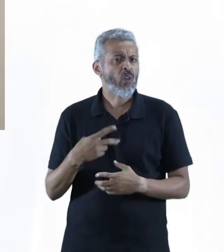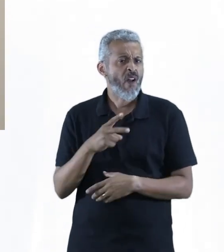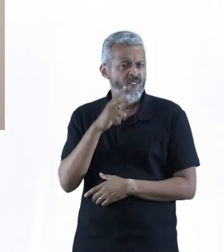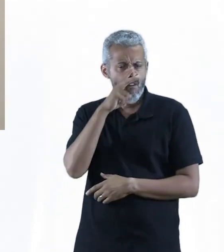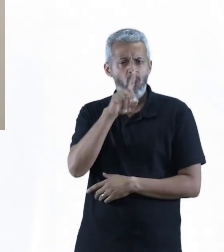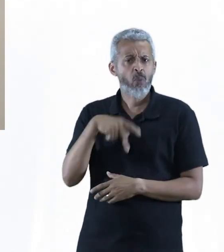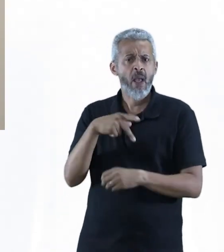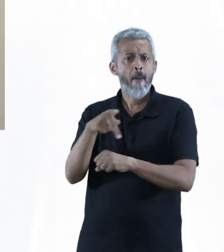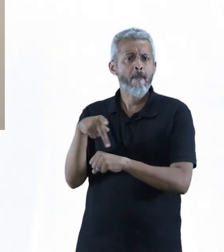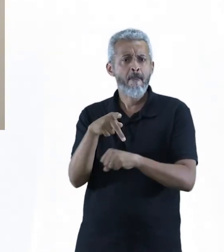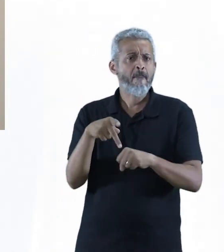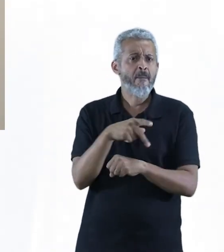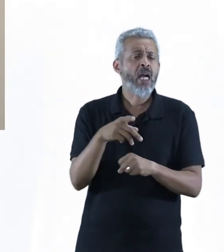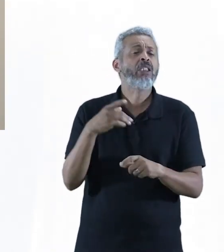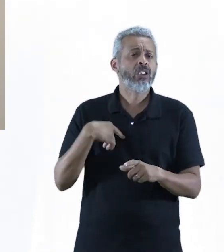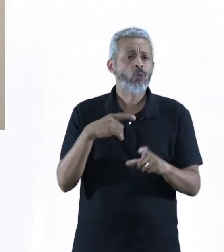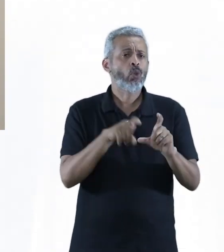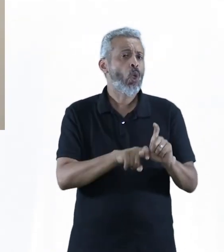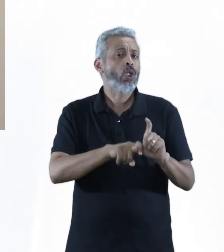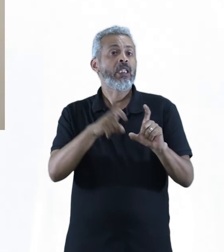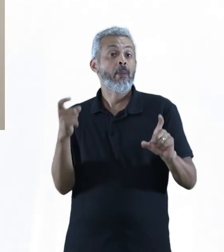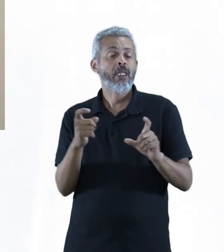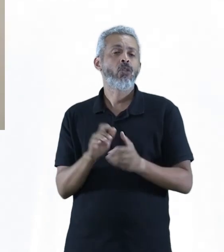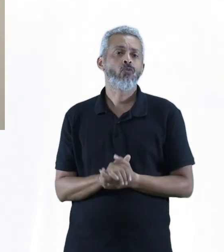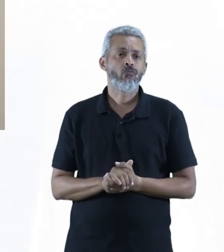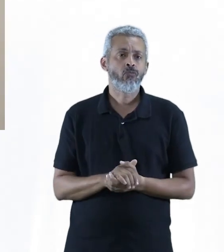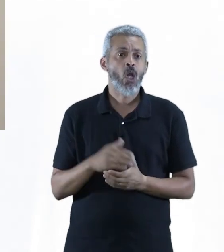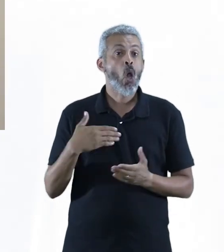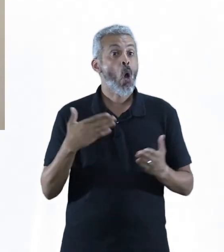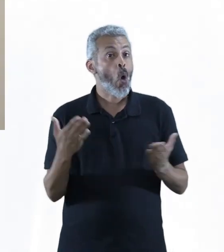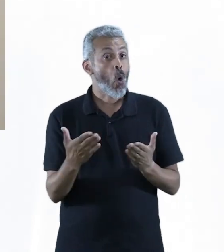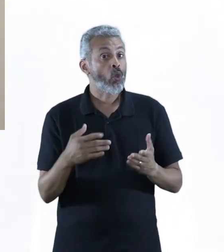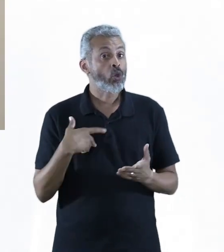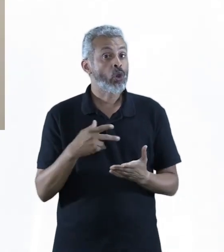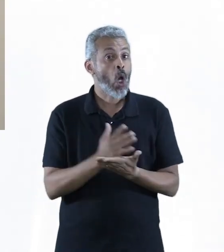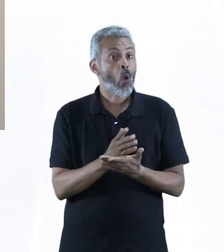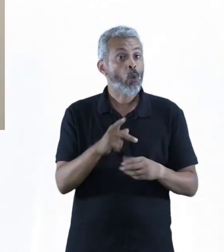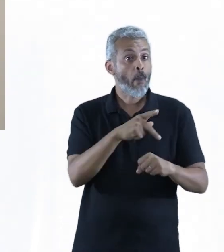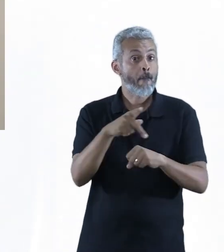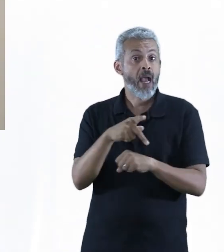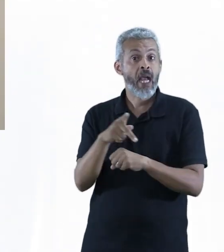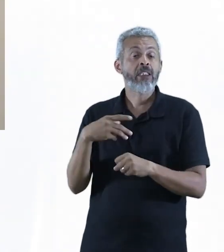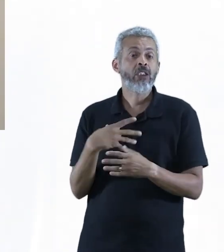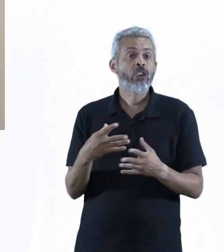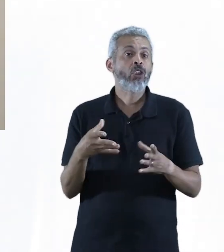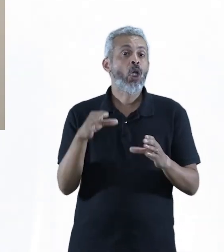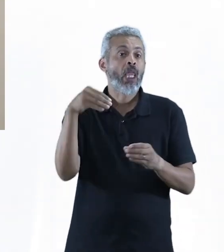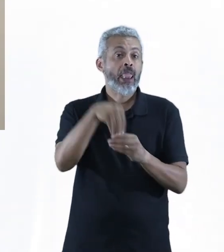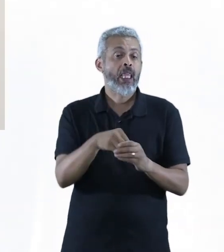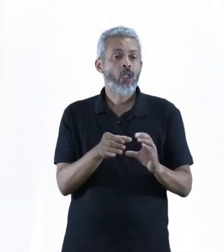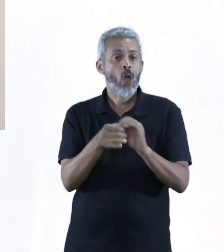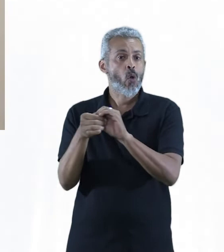se tornassem países independentes. Hoje, muitos desses fazem parte da União